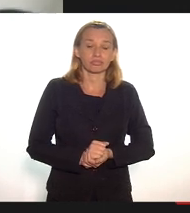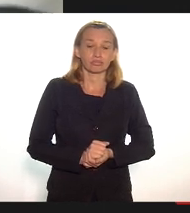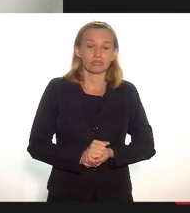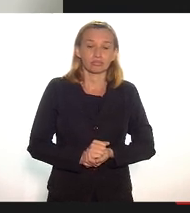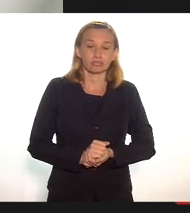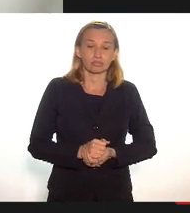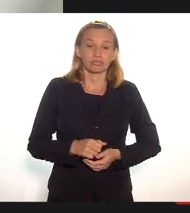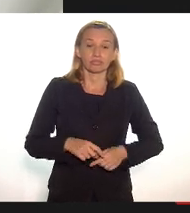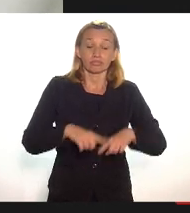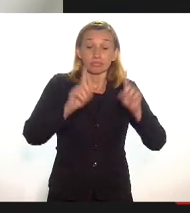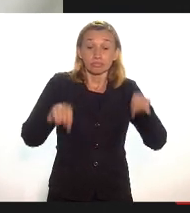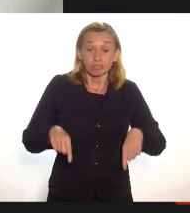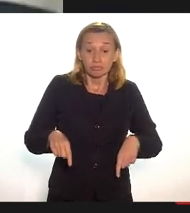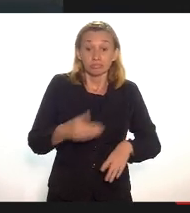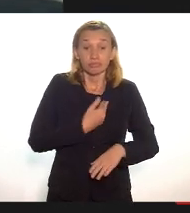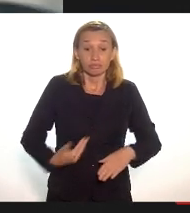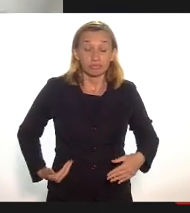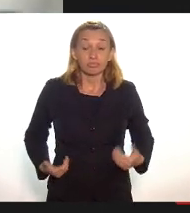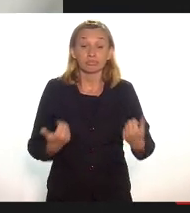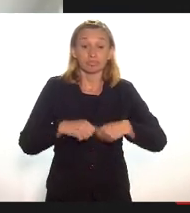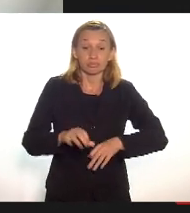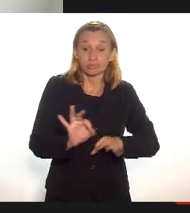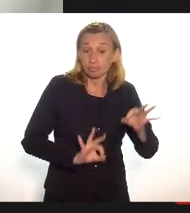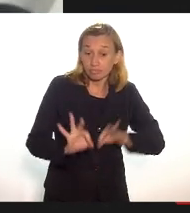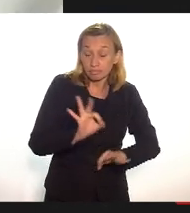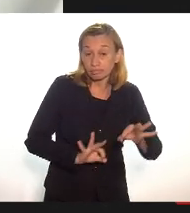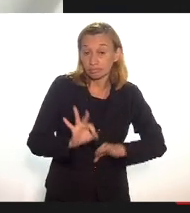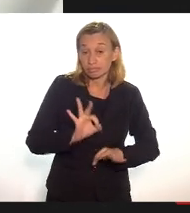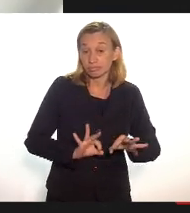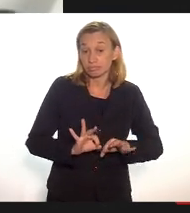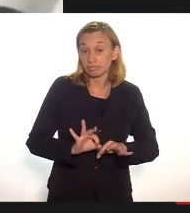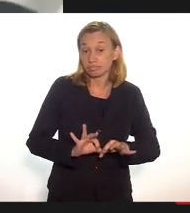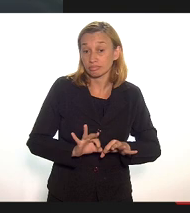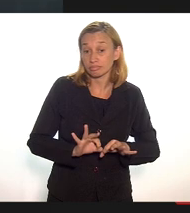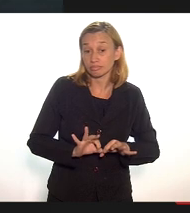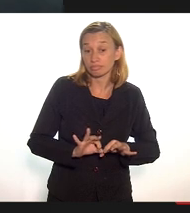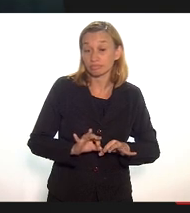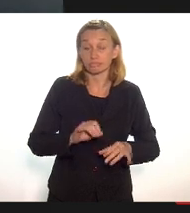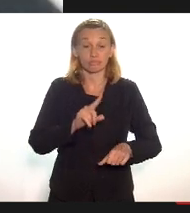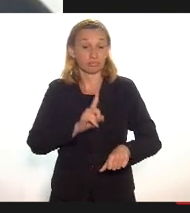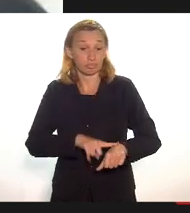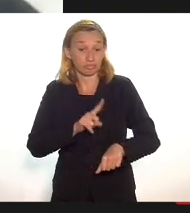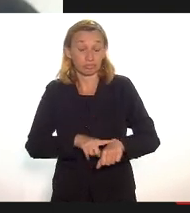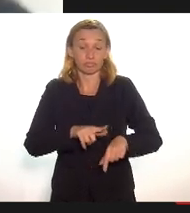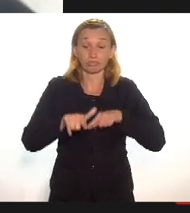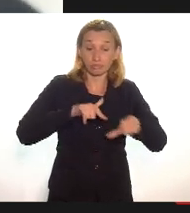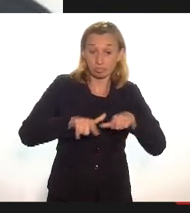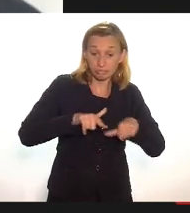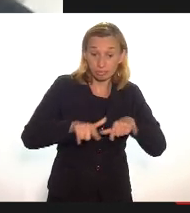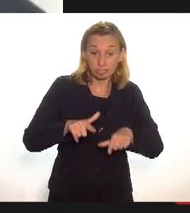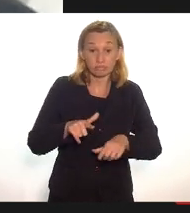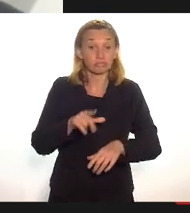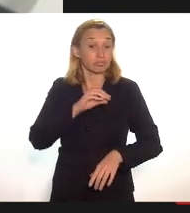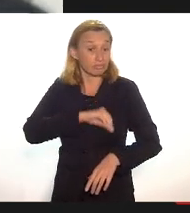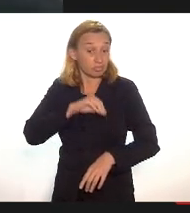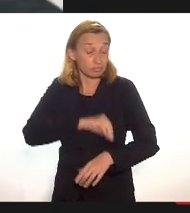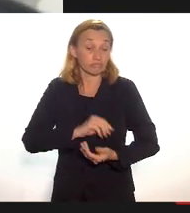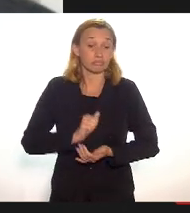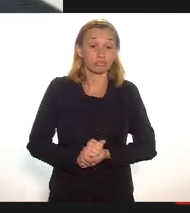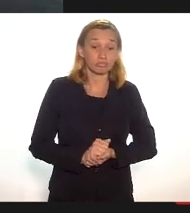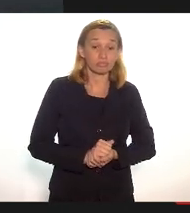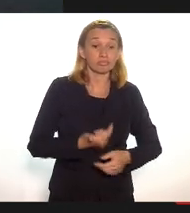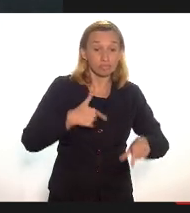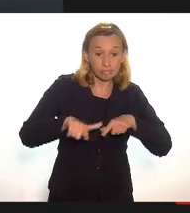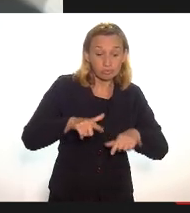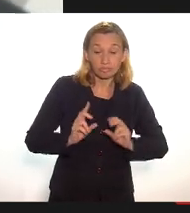tem que ter estabilidade, tem que ter plano de cargos, carreiras e salários, tem que ser concursado, que é o serviço público, tem que